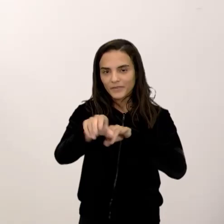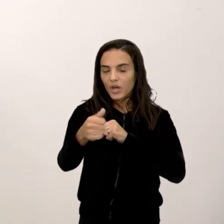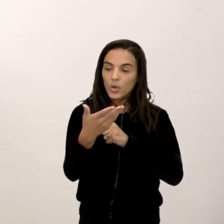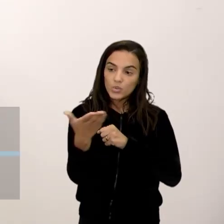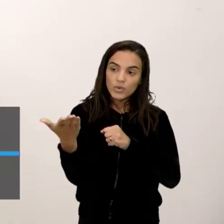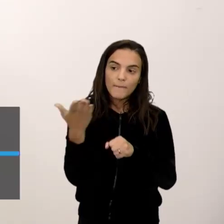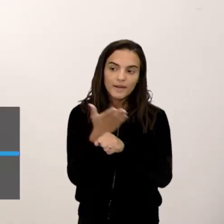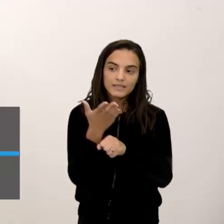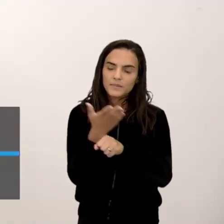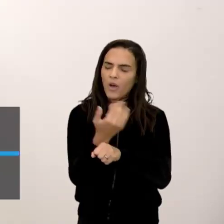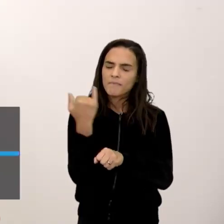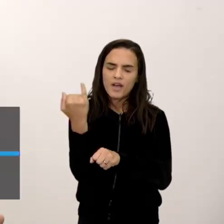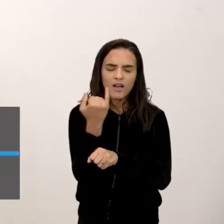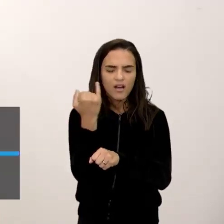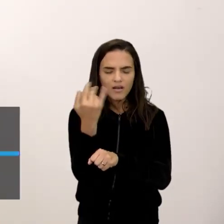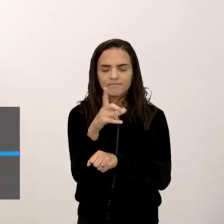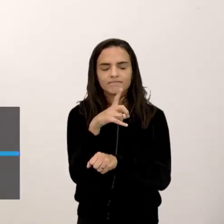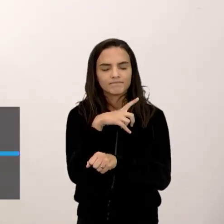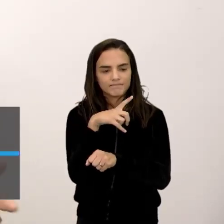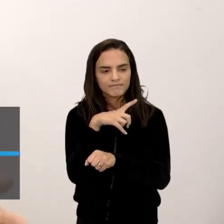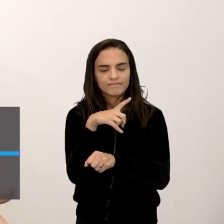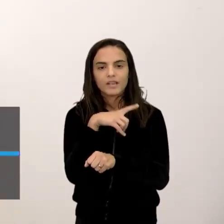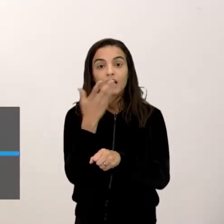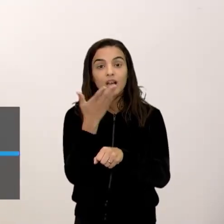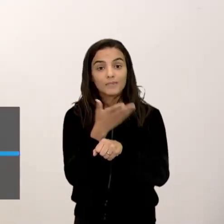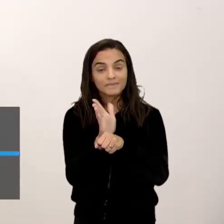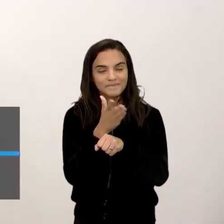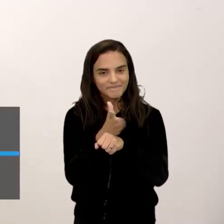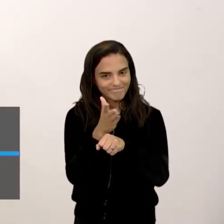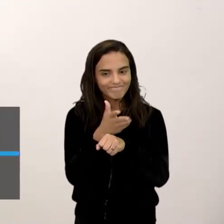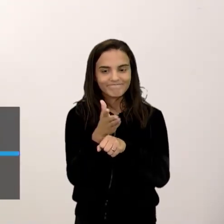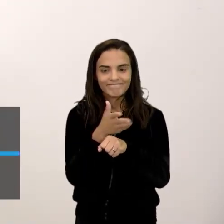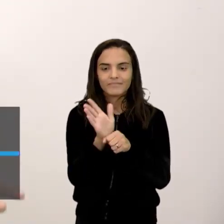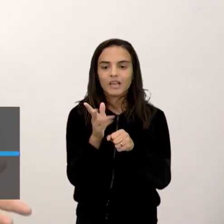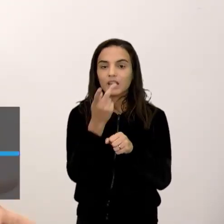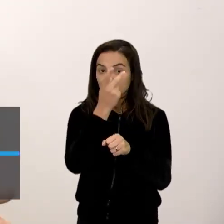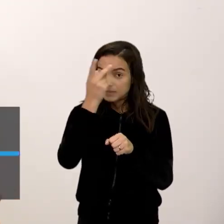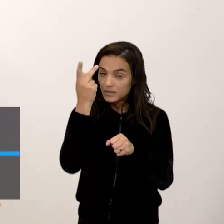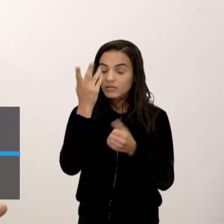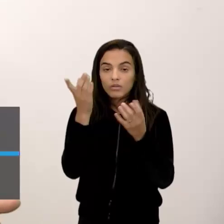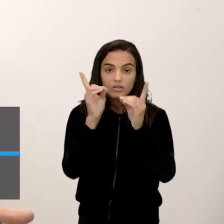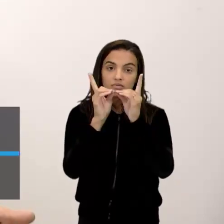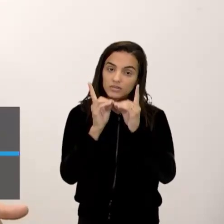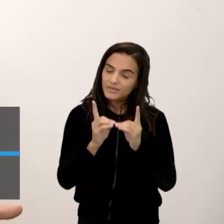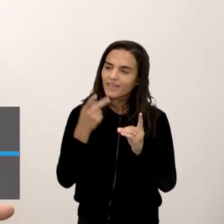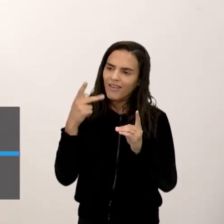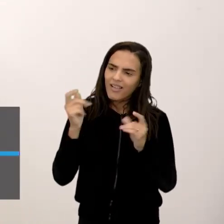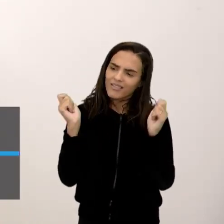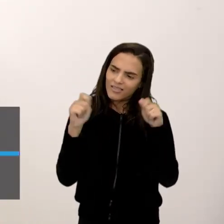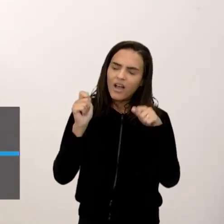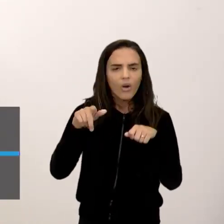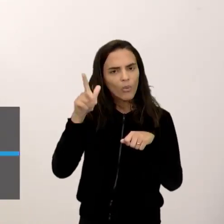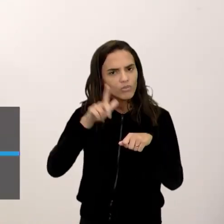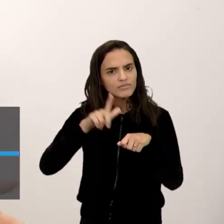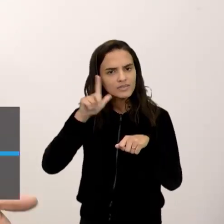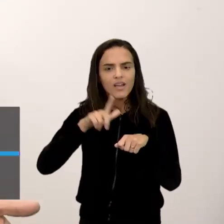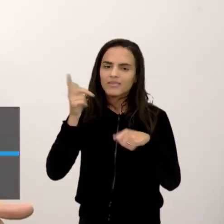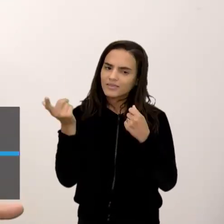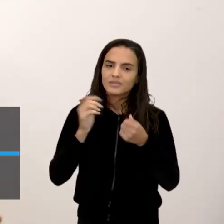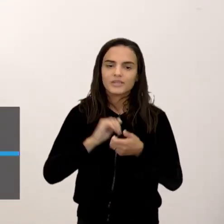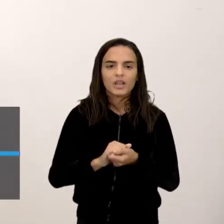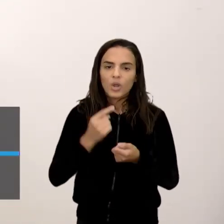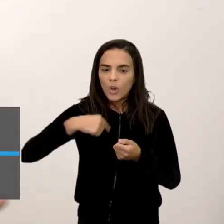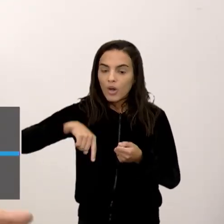participação foi muito importante e evidenciou a prática das pessoas com deficiência e que elas são capazes de fazer, sem a